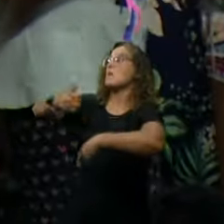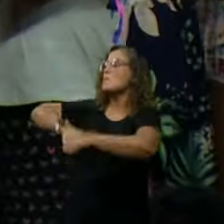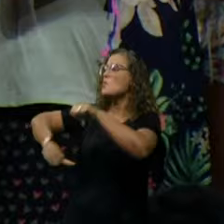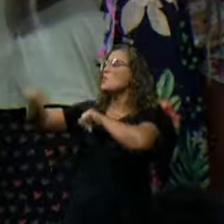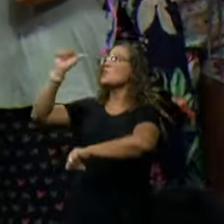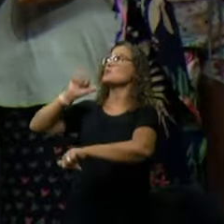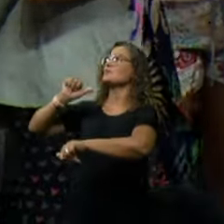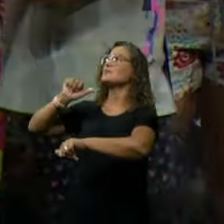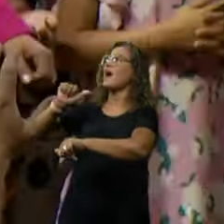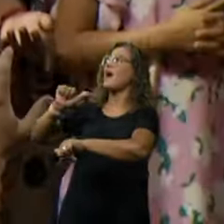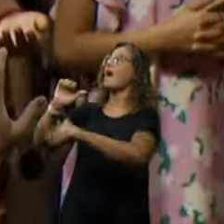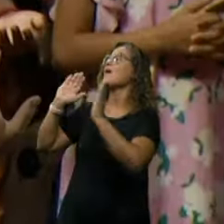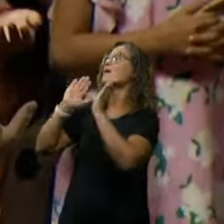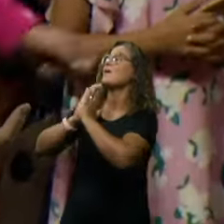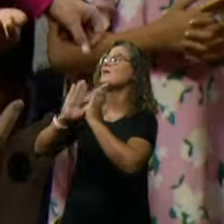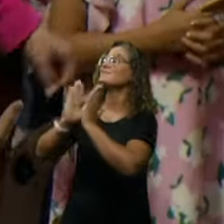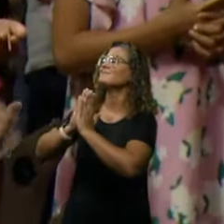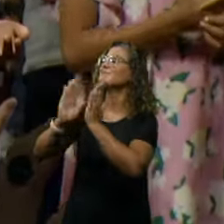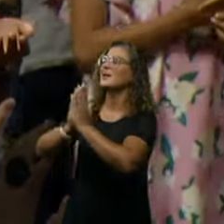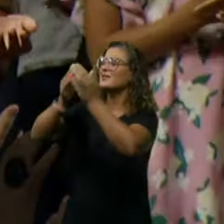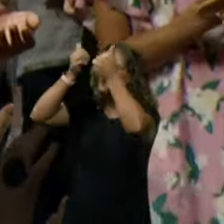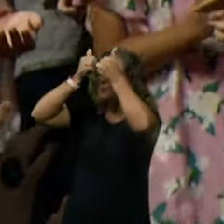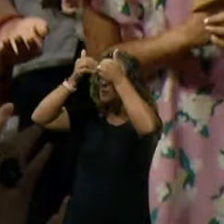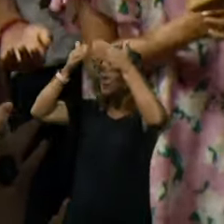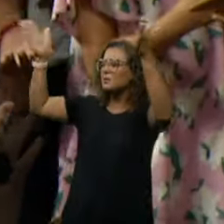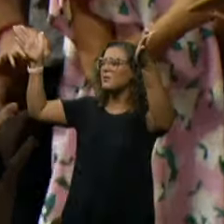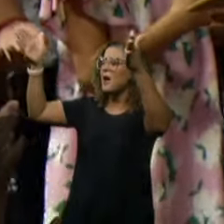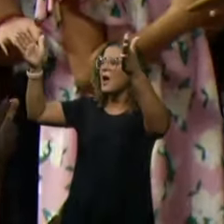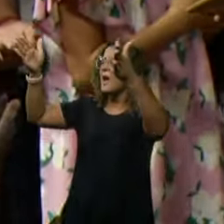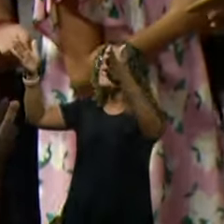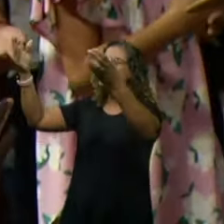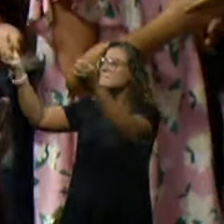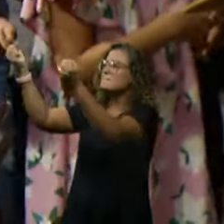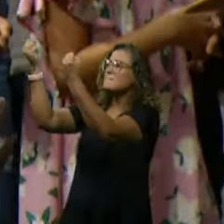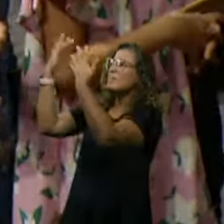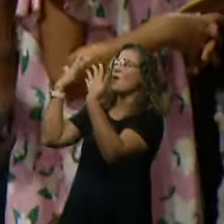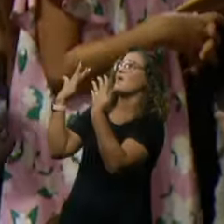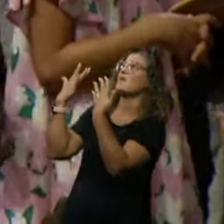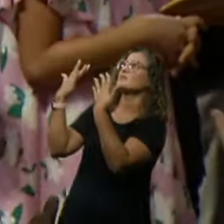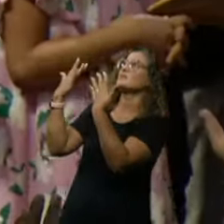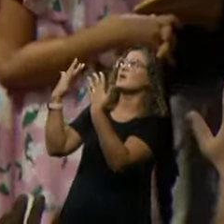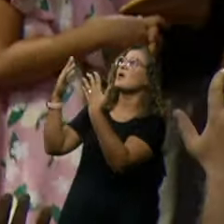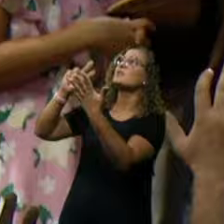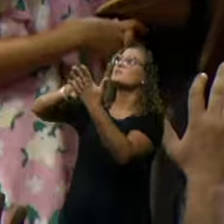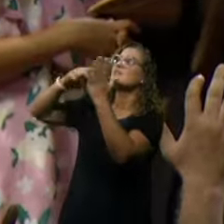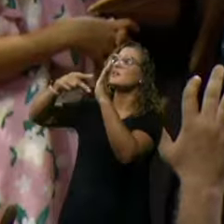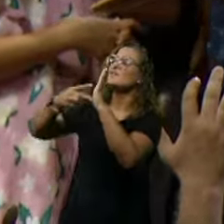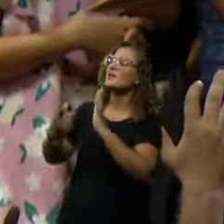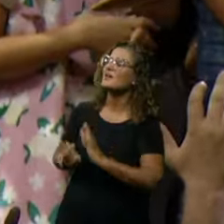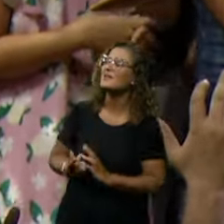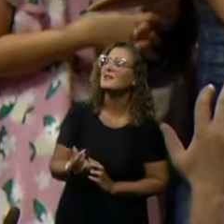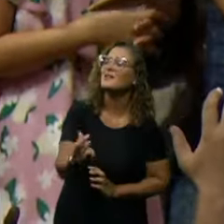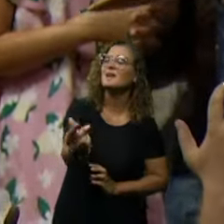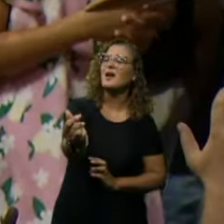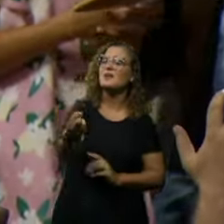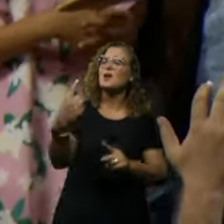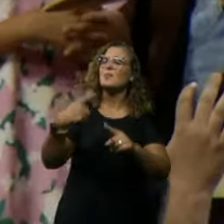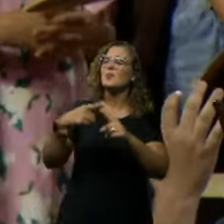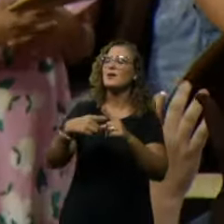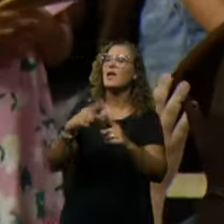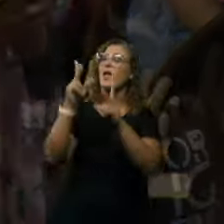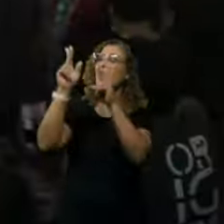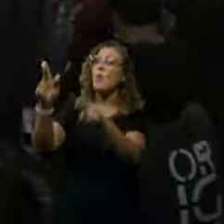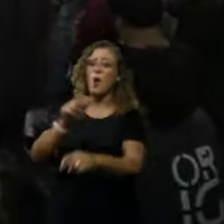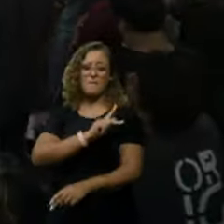chegando abre o doce da concepção de alteridade porque quando eu disse Paulo o homem que espera dessa